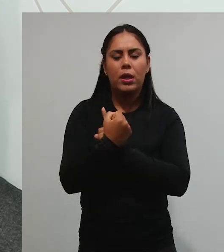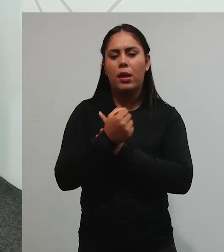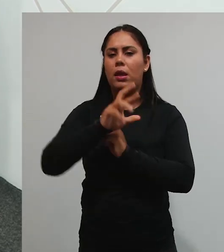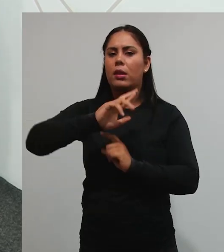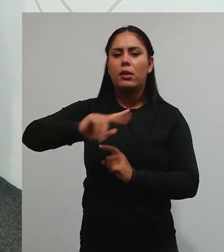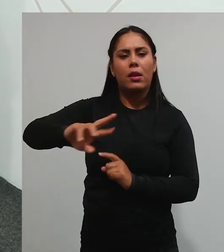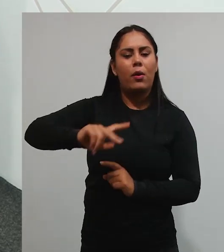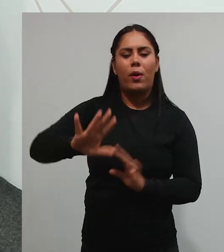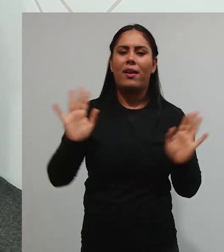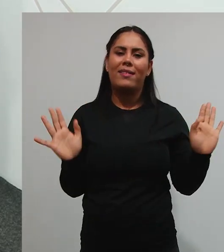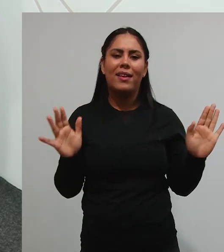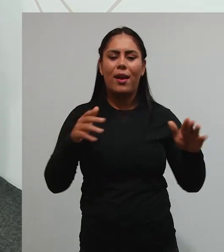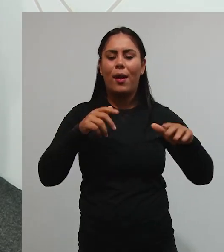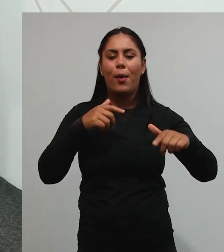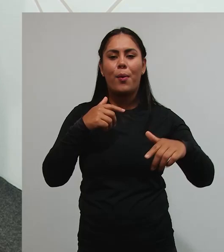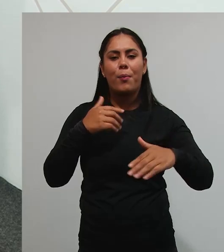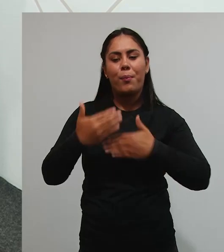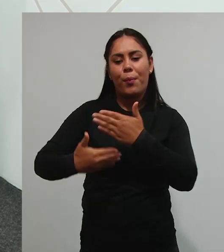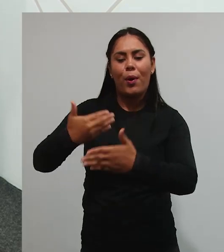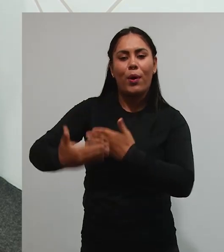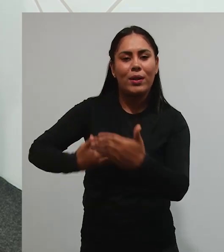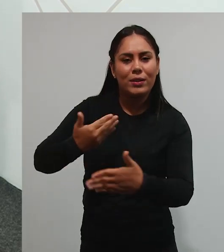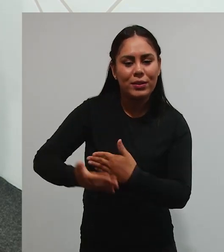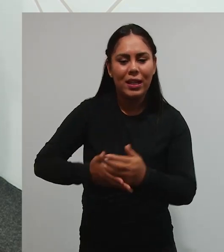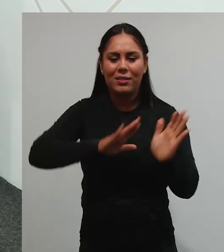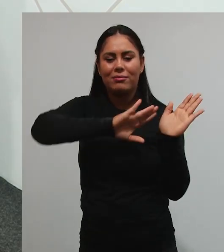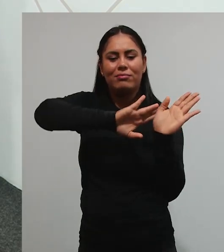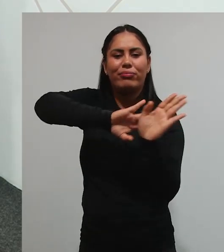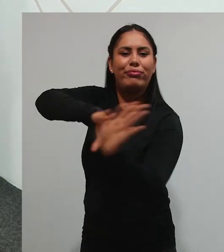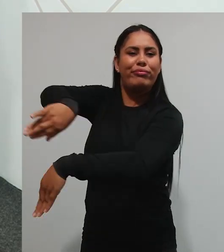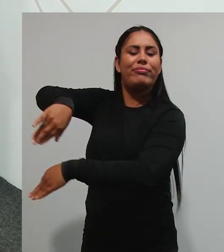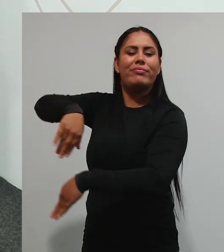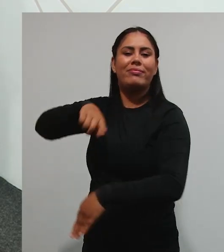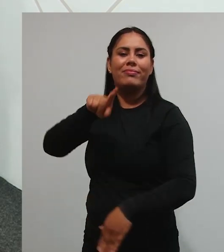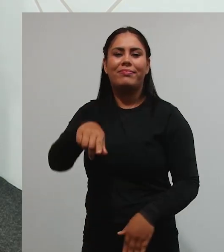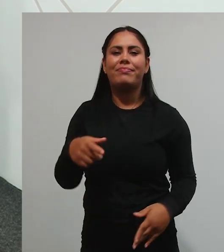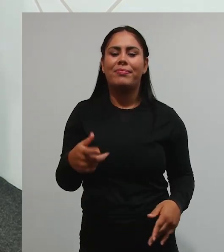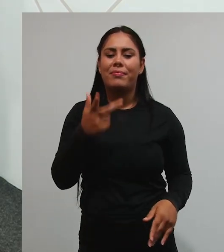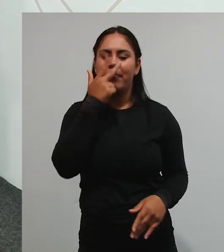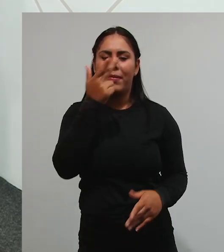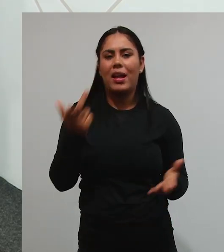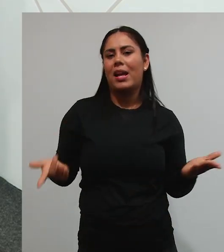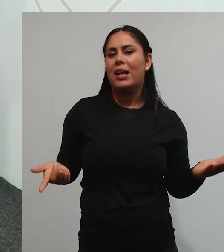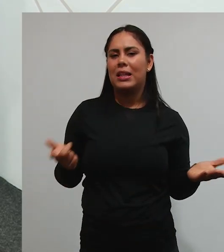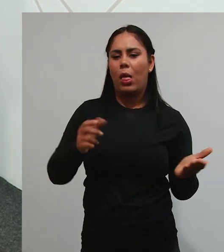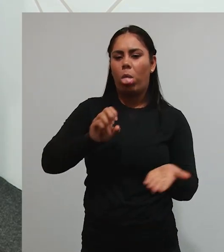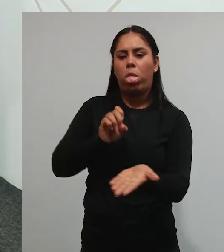há, na verdade, um processo de apartheid, não um processo de